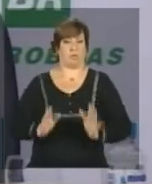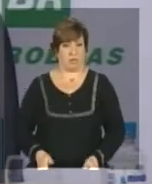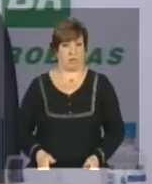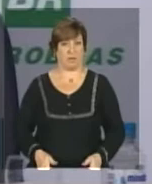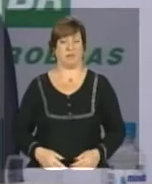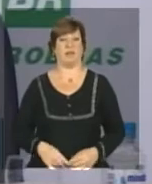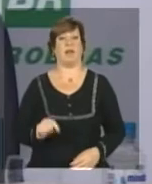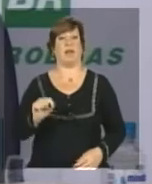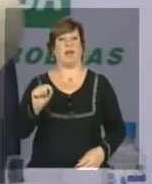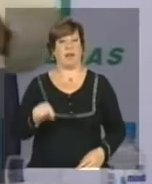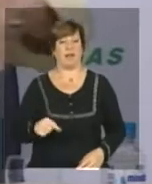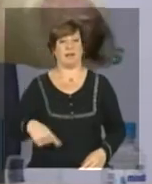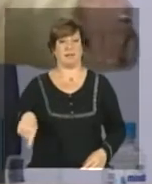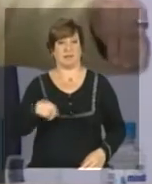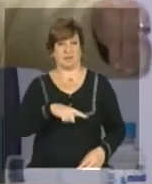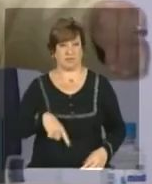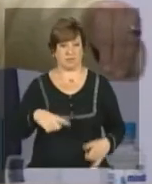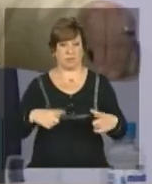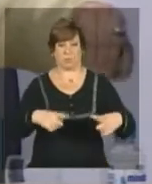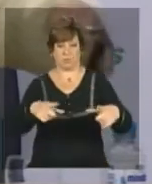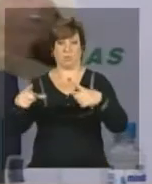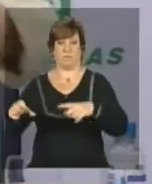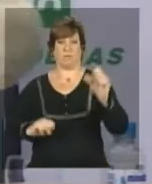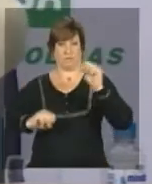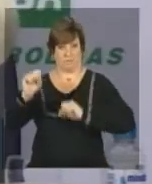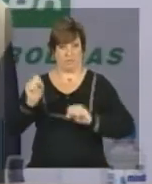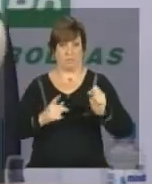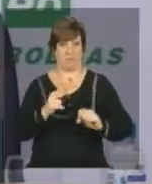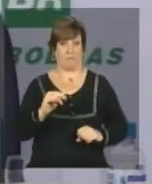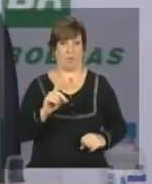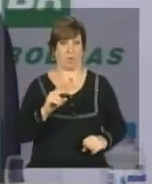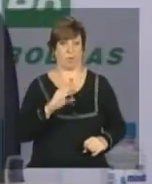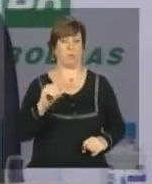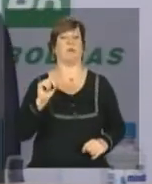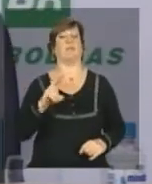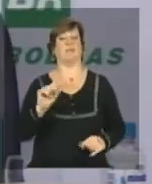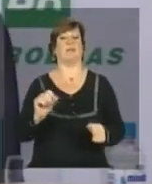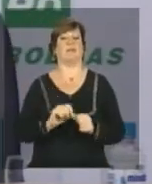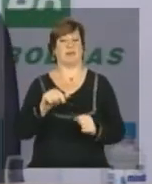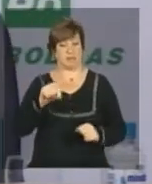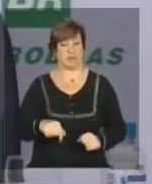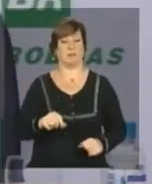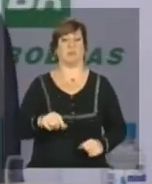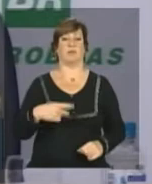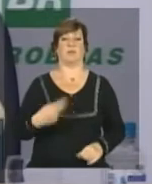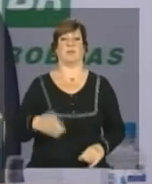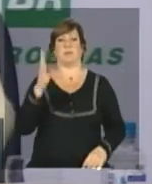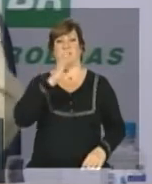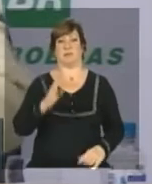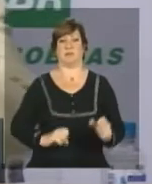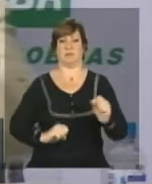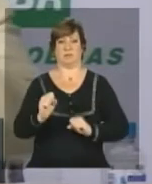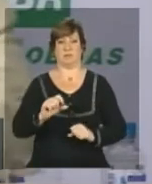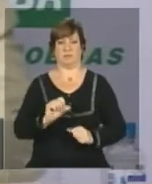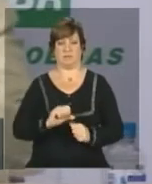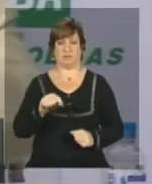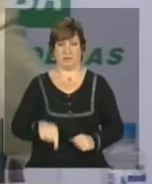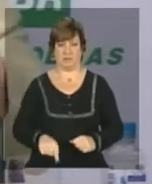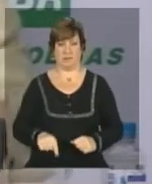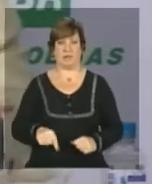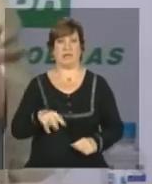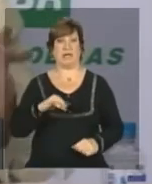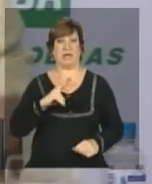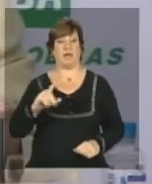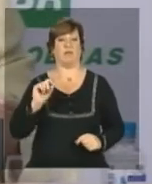E essas unidades de produção, elas serão produzidas no Brasil, com um determinado nível